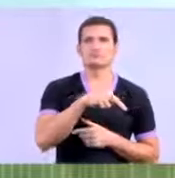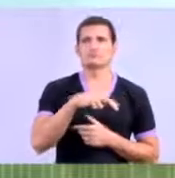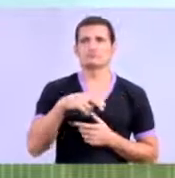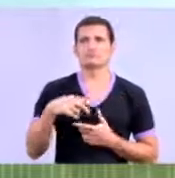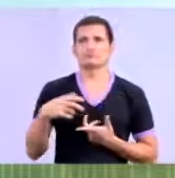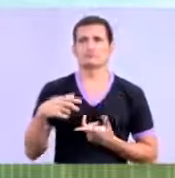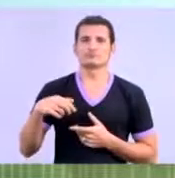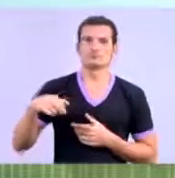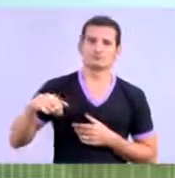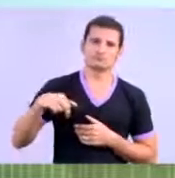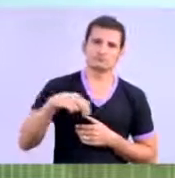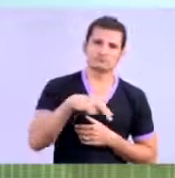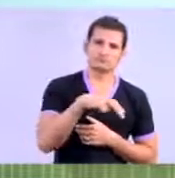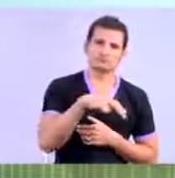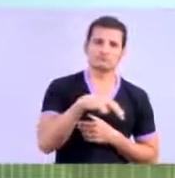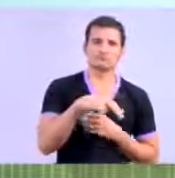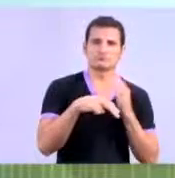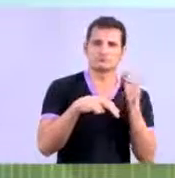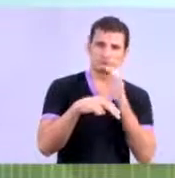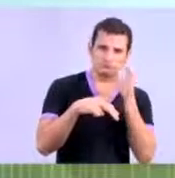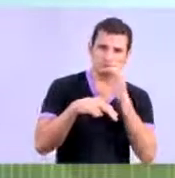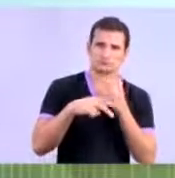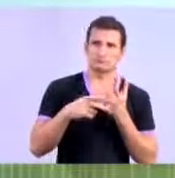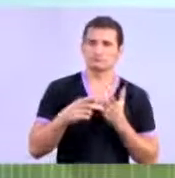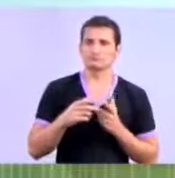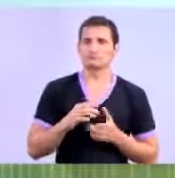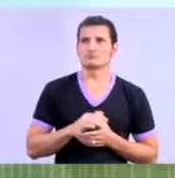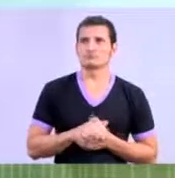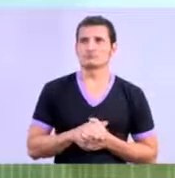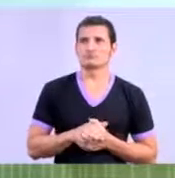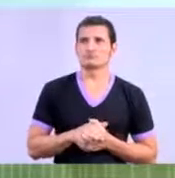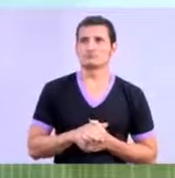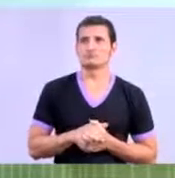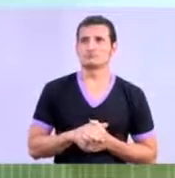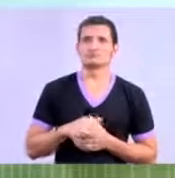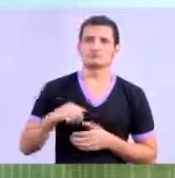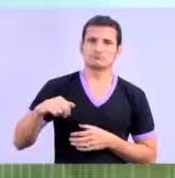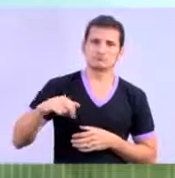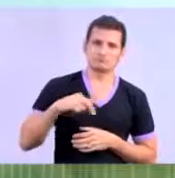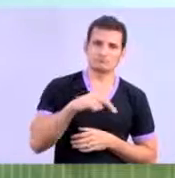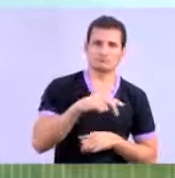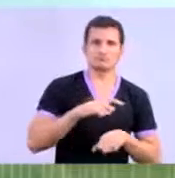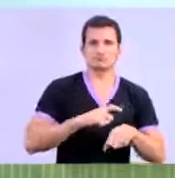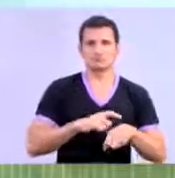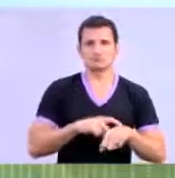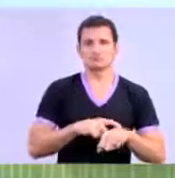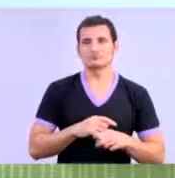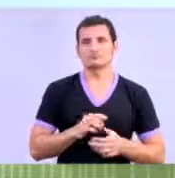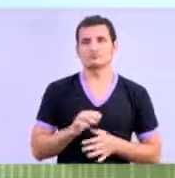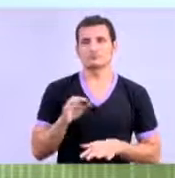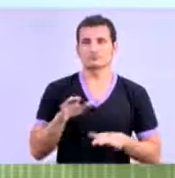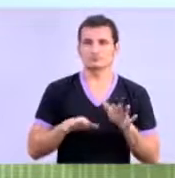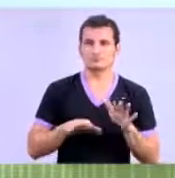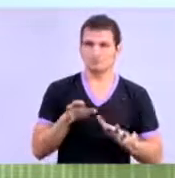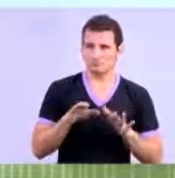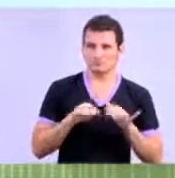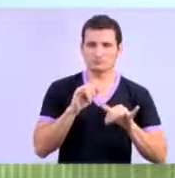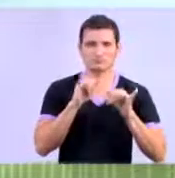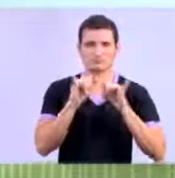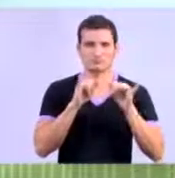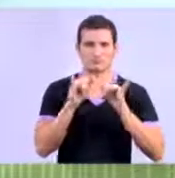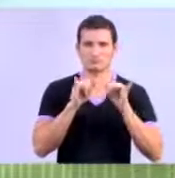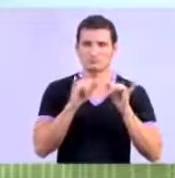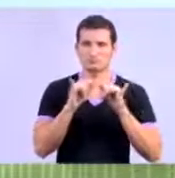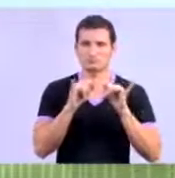determinada velocidade, eu posso andar para frente a uma determinada velocidade por um determinado tempo. Perceba que, dependendo das informações